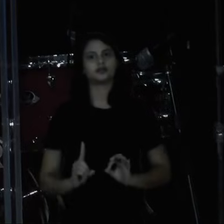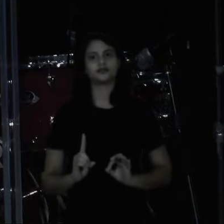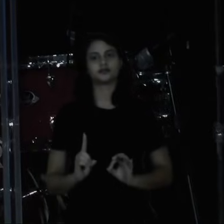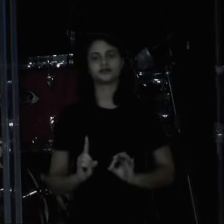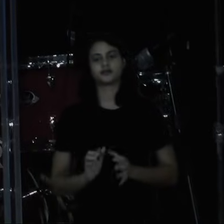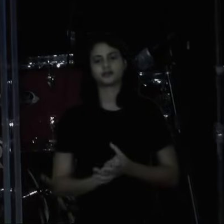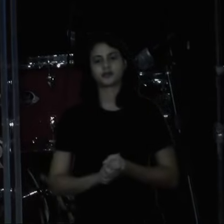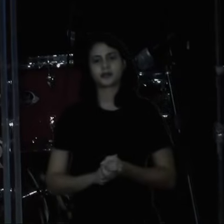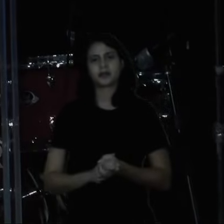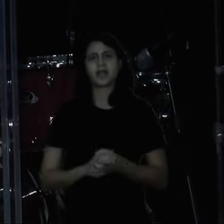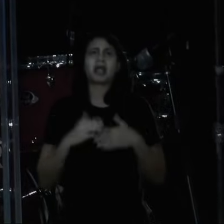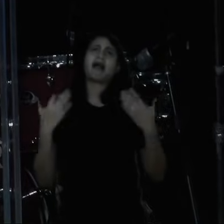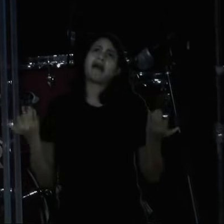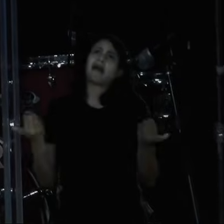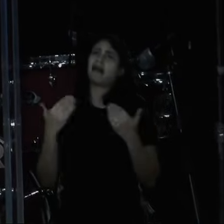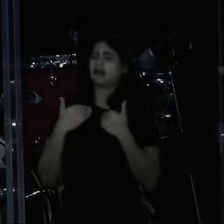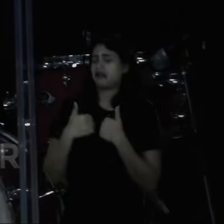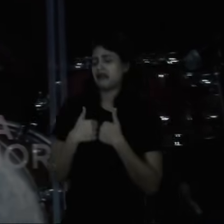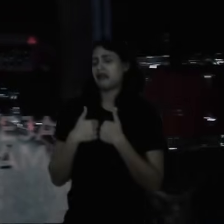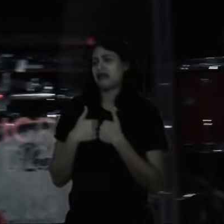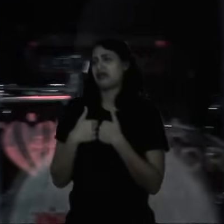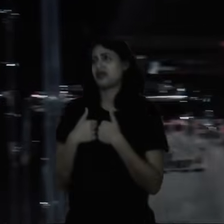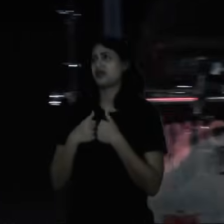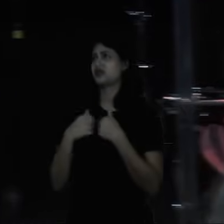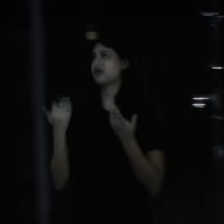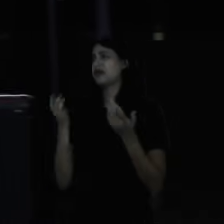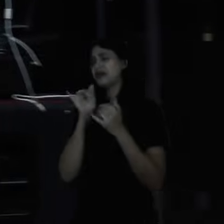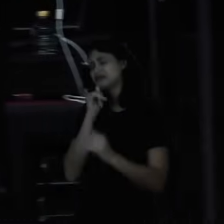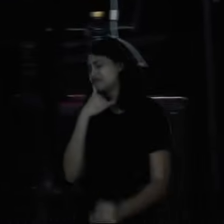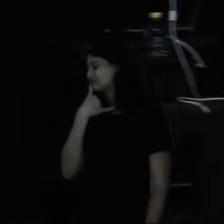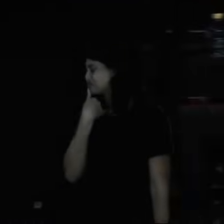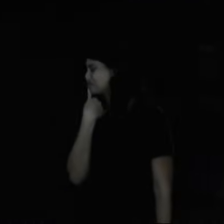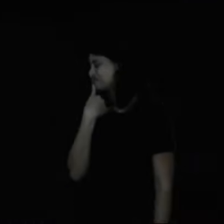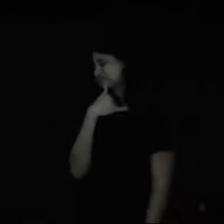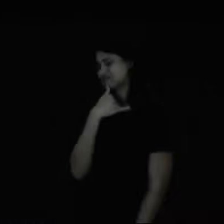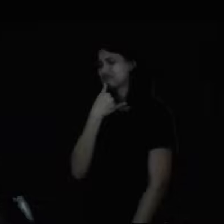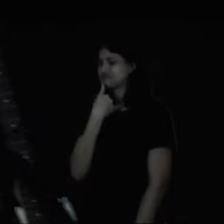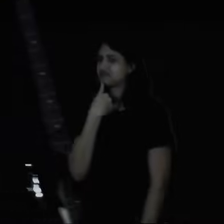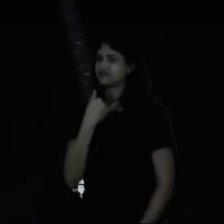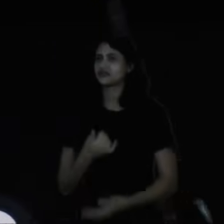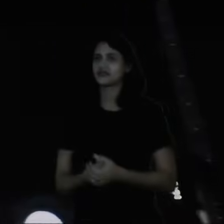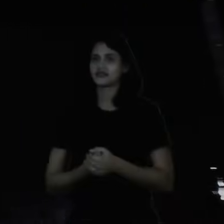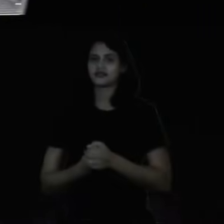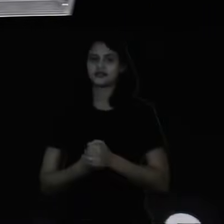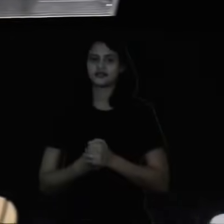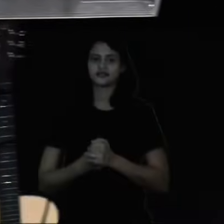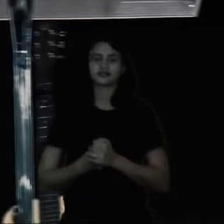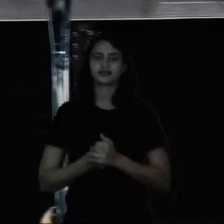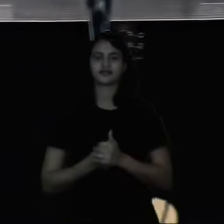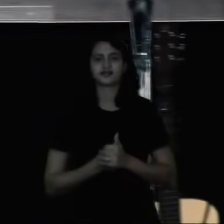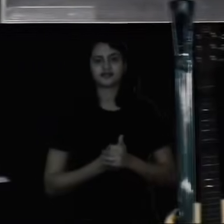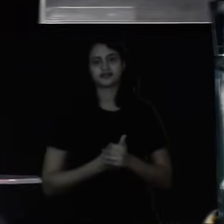nesses 19 anos ficasse chorando pelo leite derramado, eu não estava mais aqui.